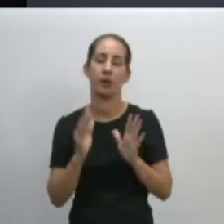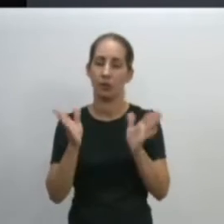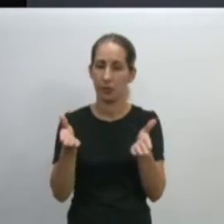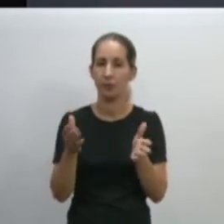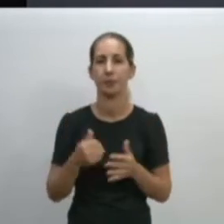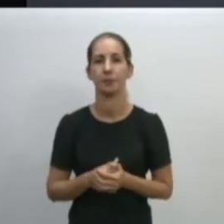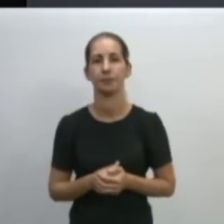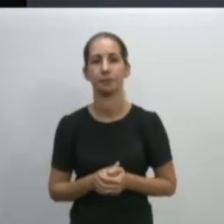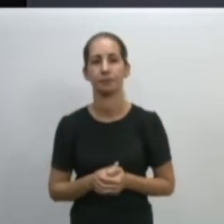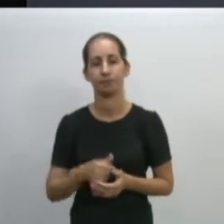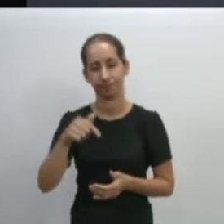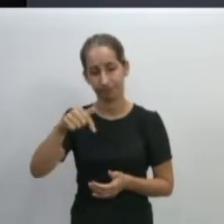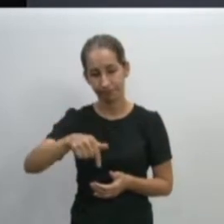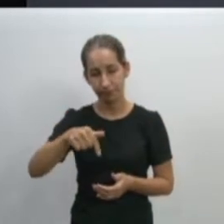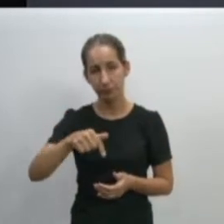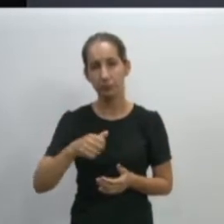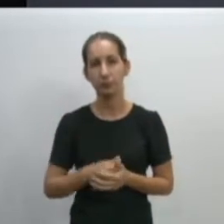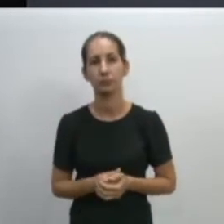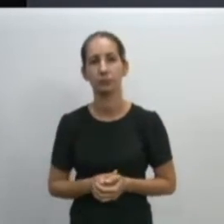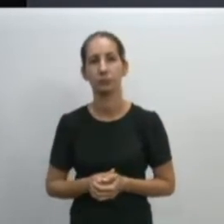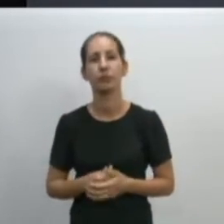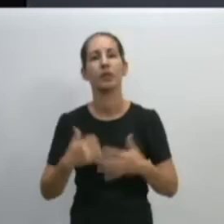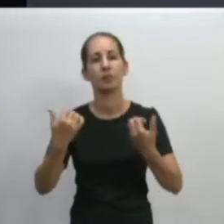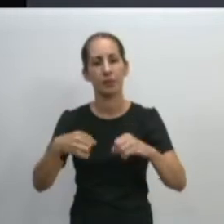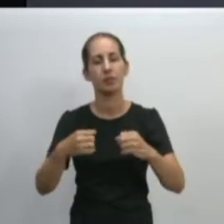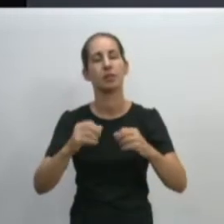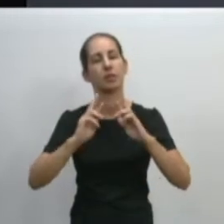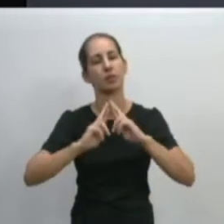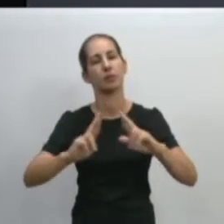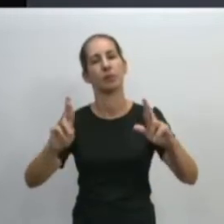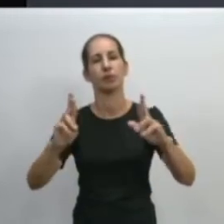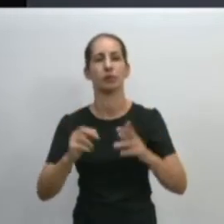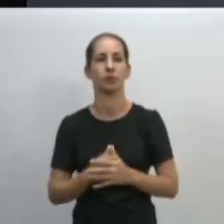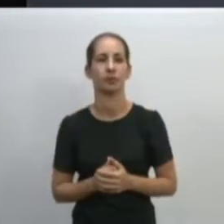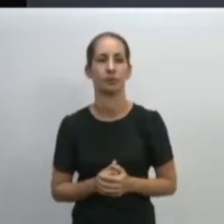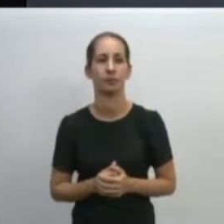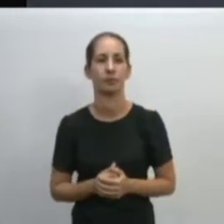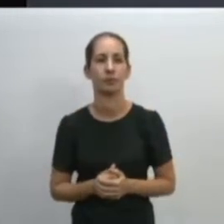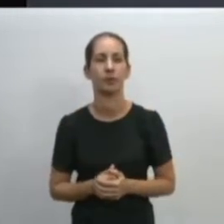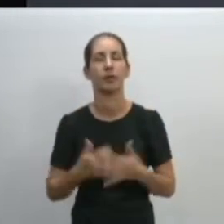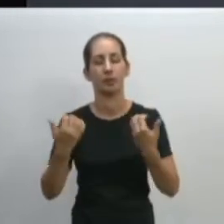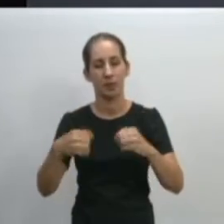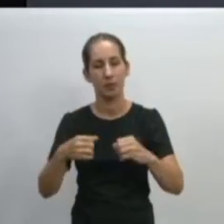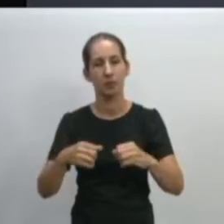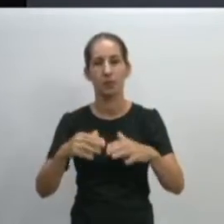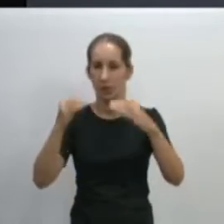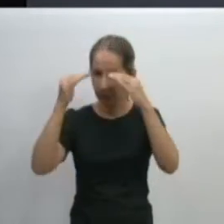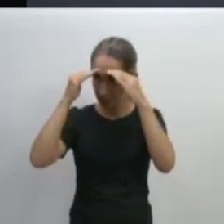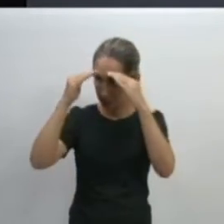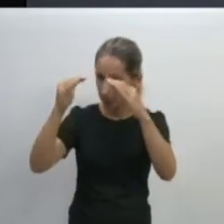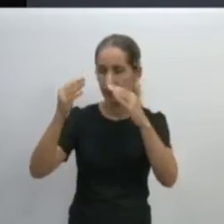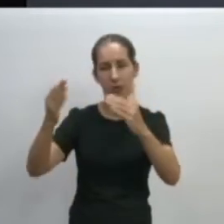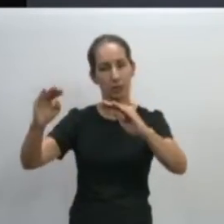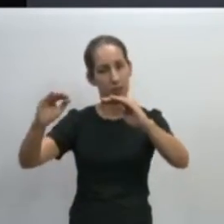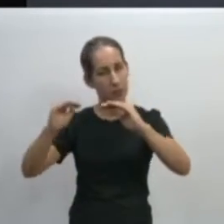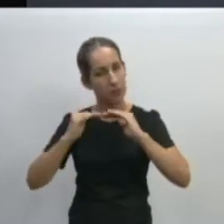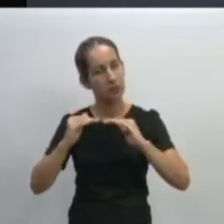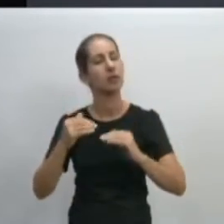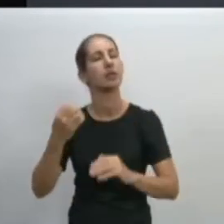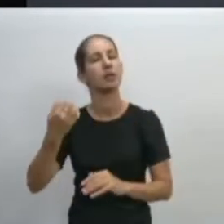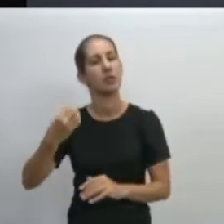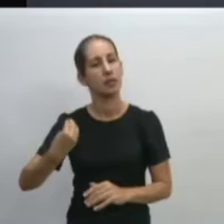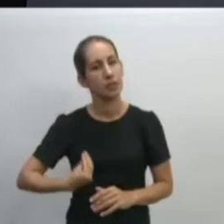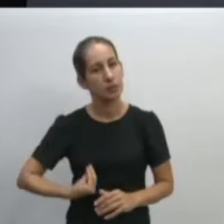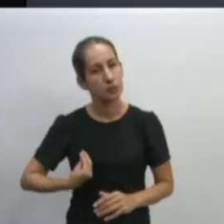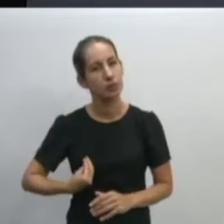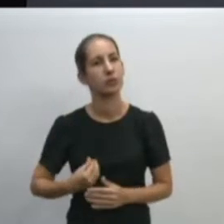Agora aqui, a casa tem que ter a resposta do que foi solicitado. Respeito tem que existir. E